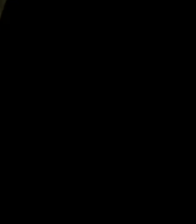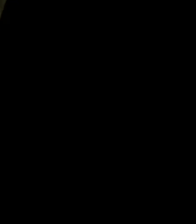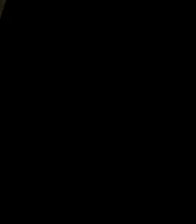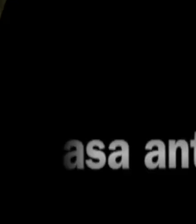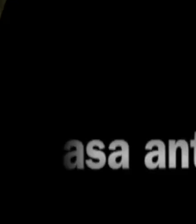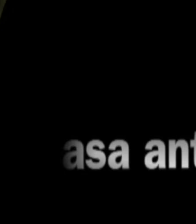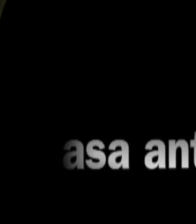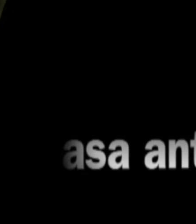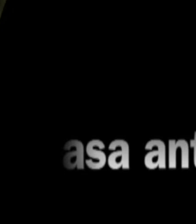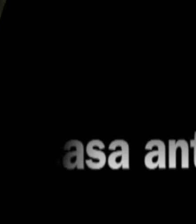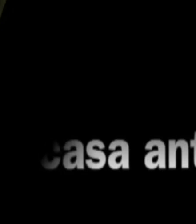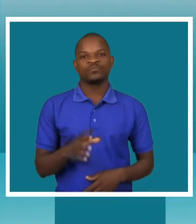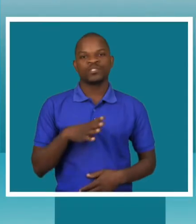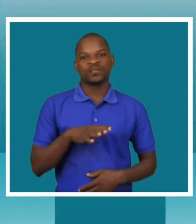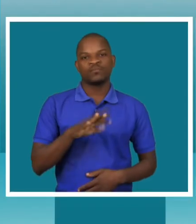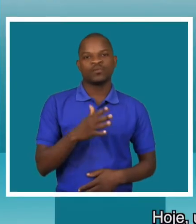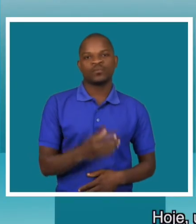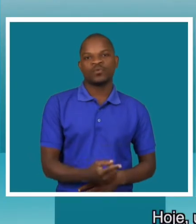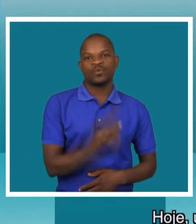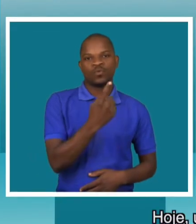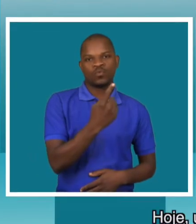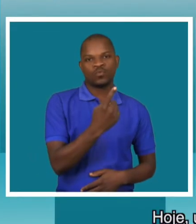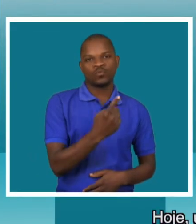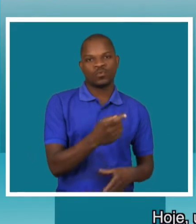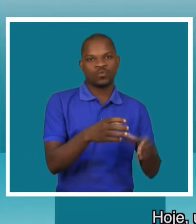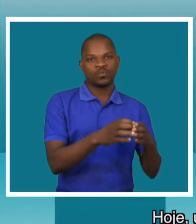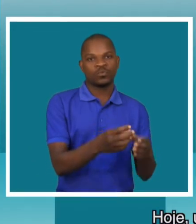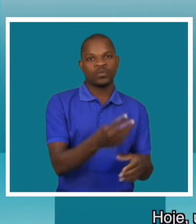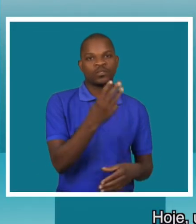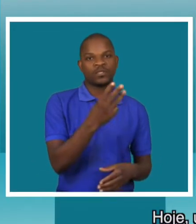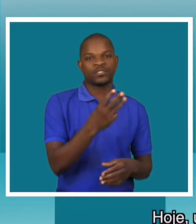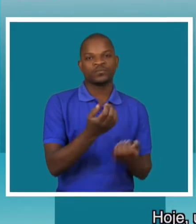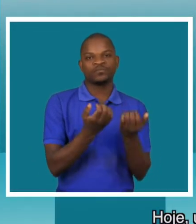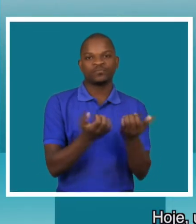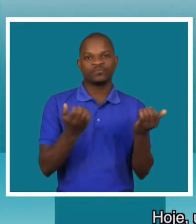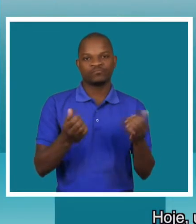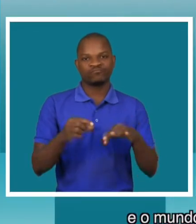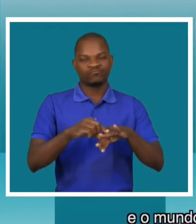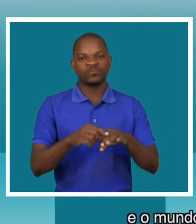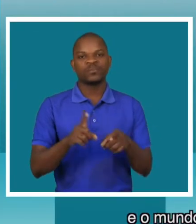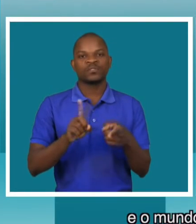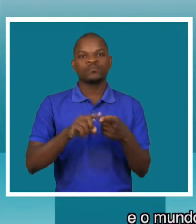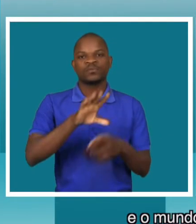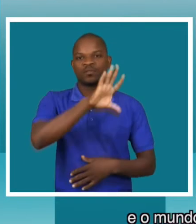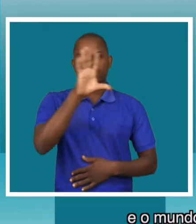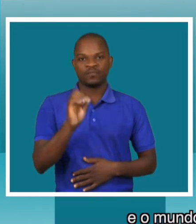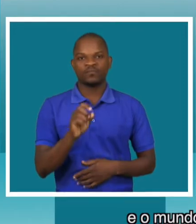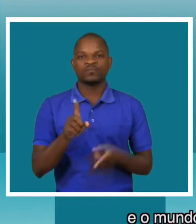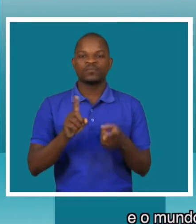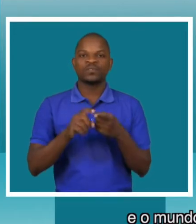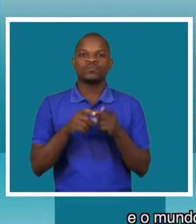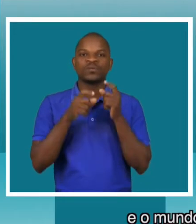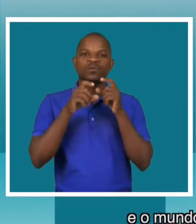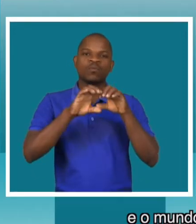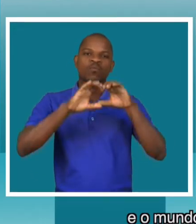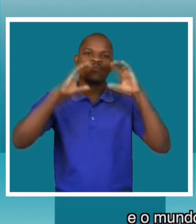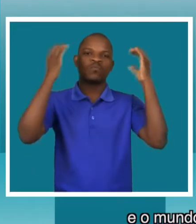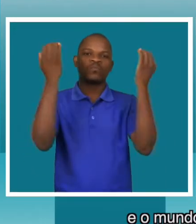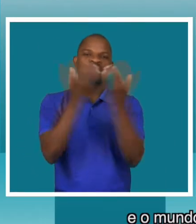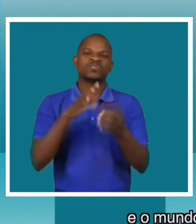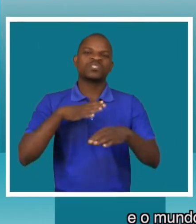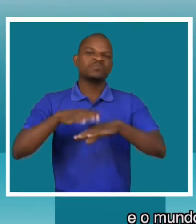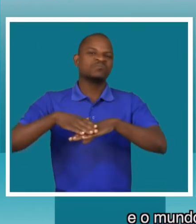Hoje, uma em cada três crianças casadas estão na África Subsaariana e o mundo conta com 650 milhões de raparigas